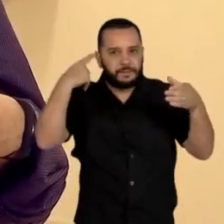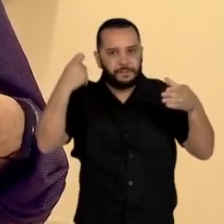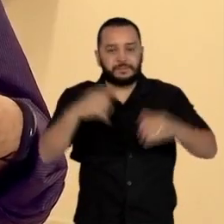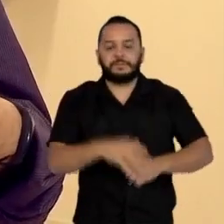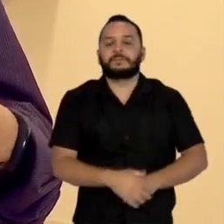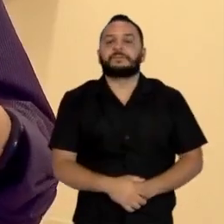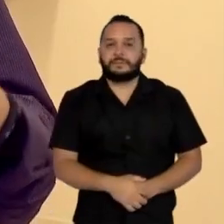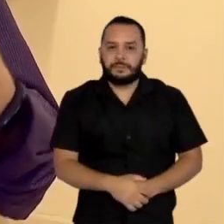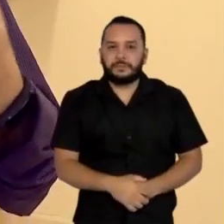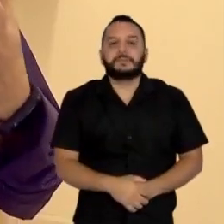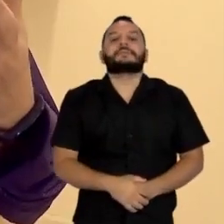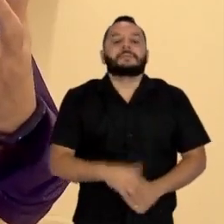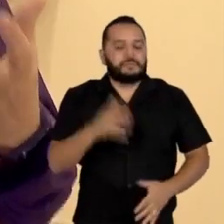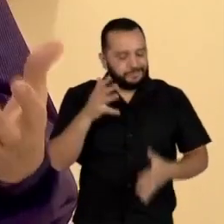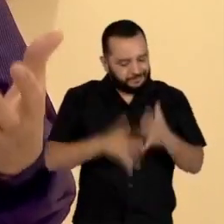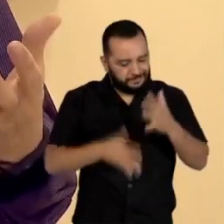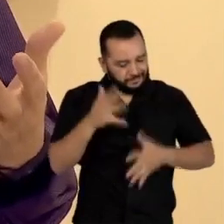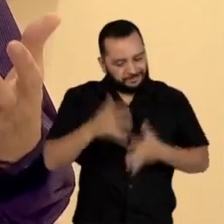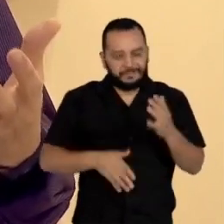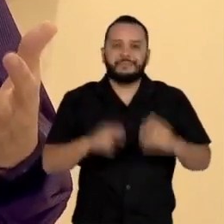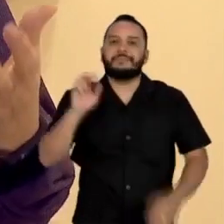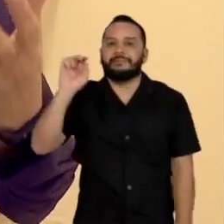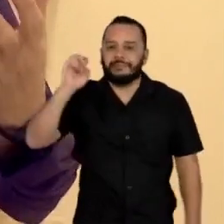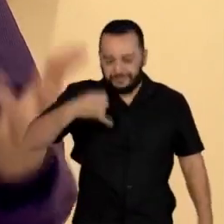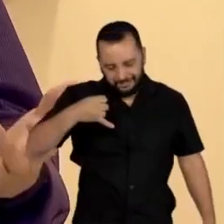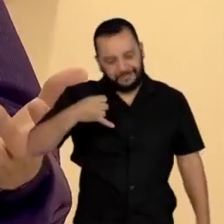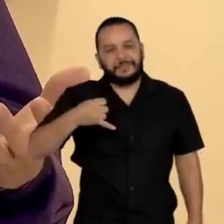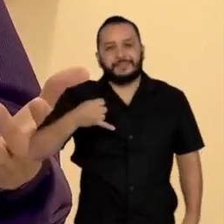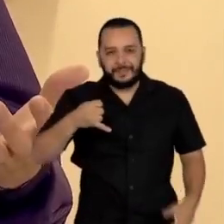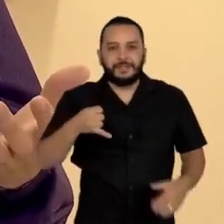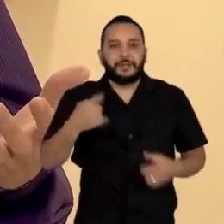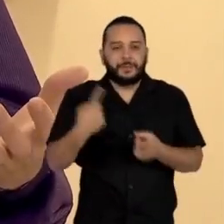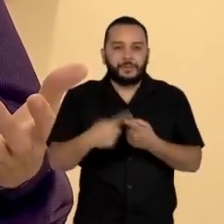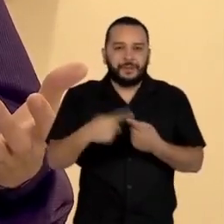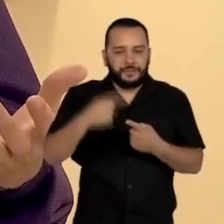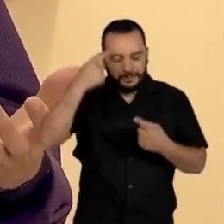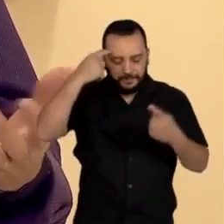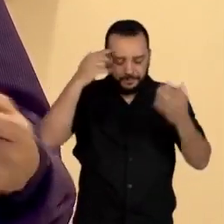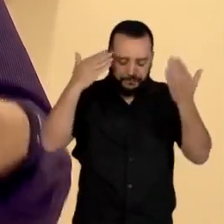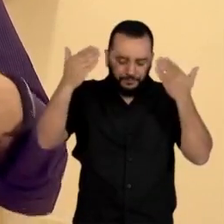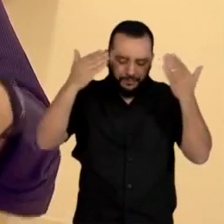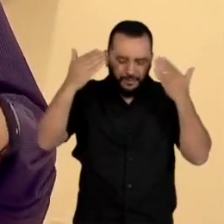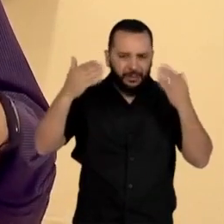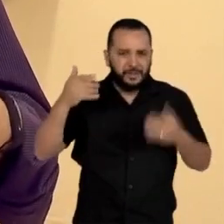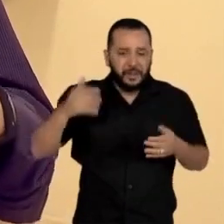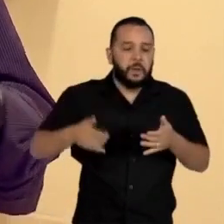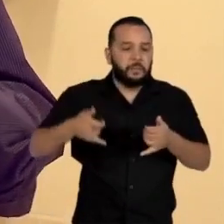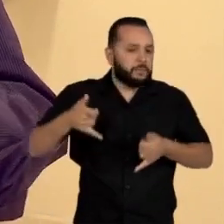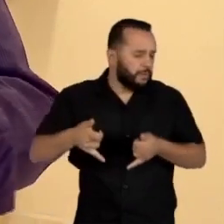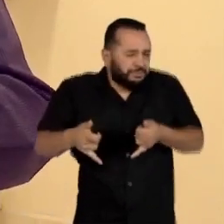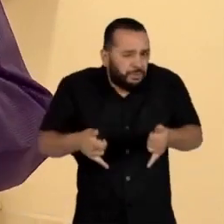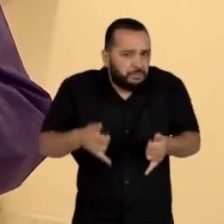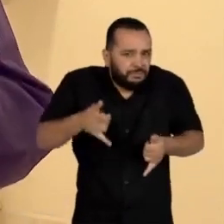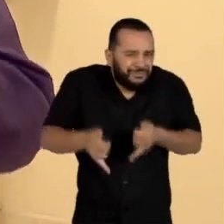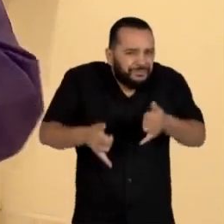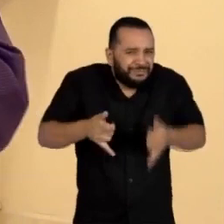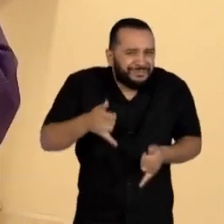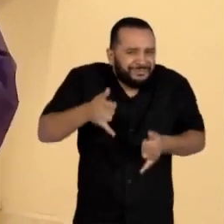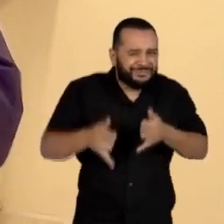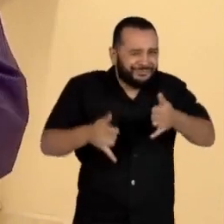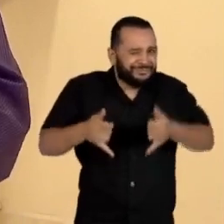Essa perturbação pode te produzir um efeito psicológico, que você, aí entra a questão